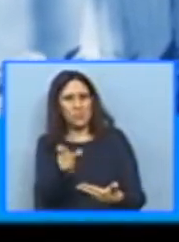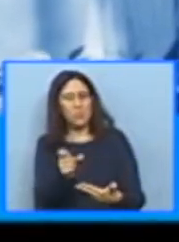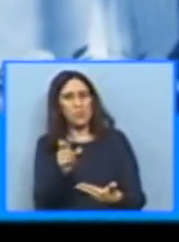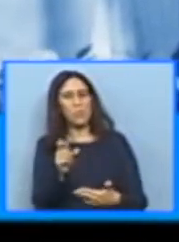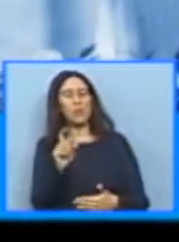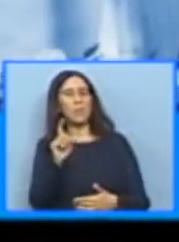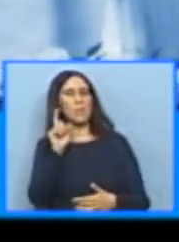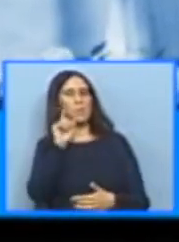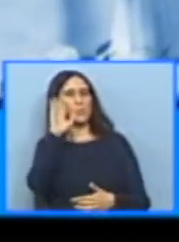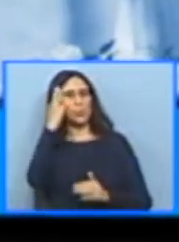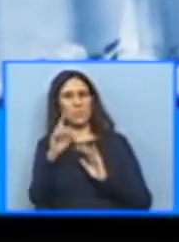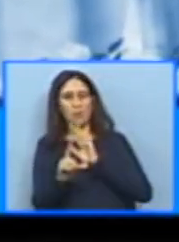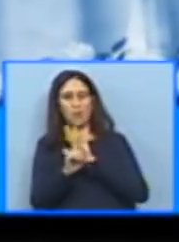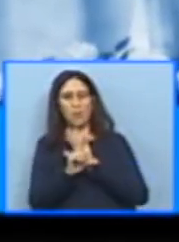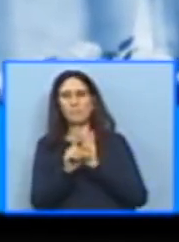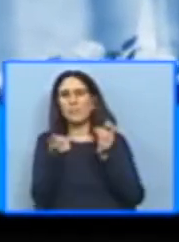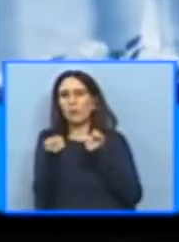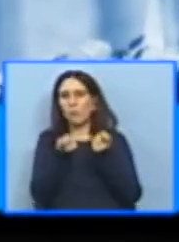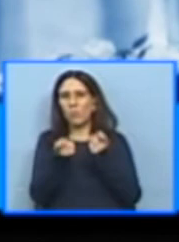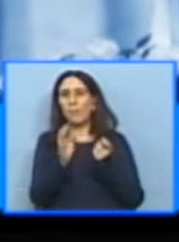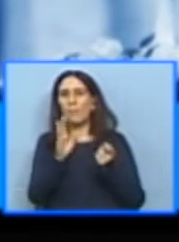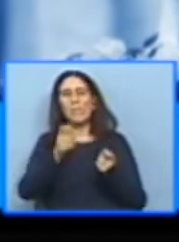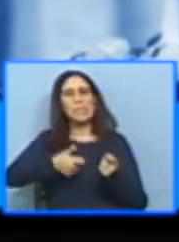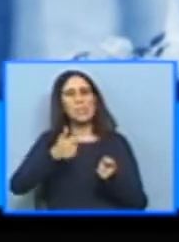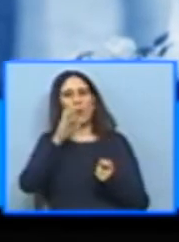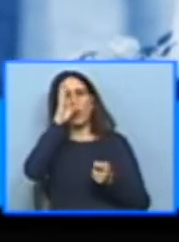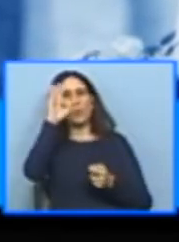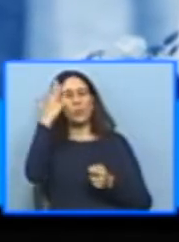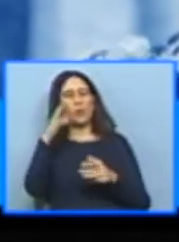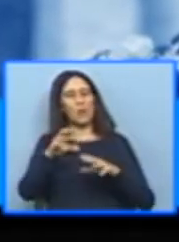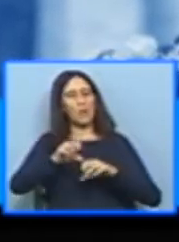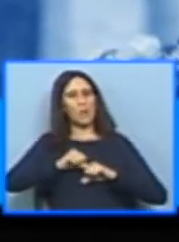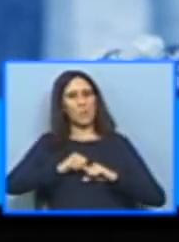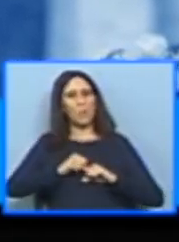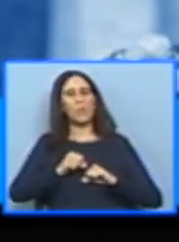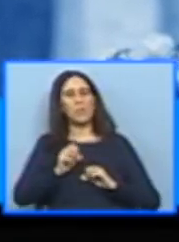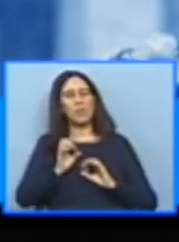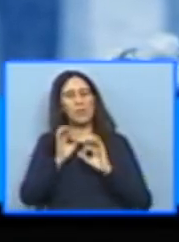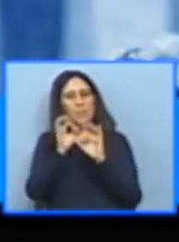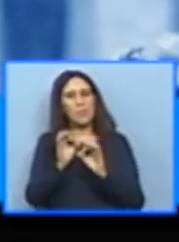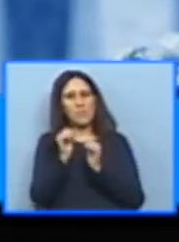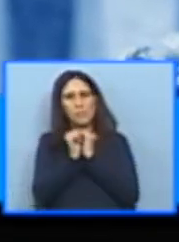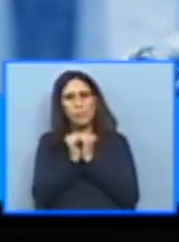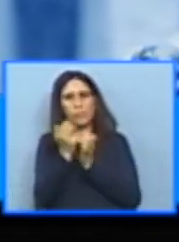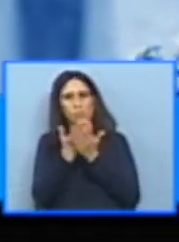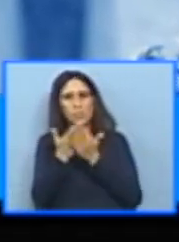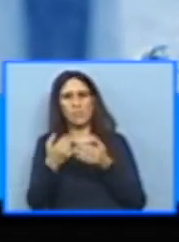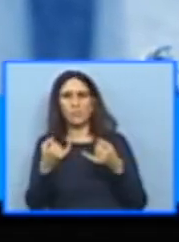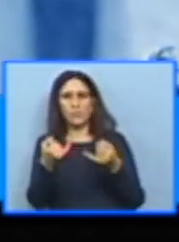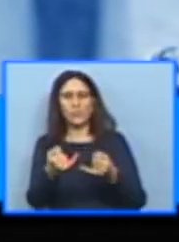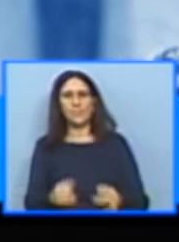importante, temos que saber regular, mas temos que primeiro acolher e tratar de todas as burocracias